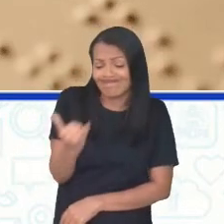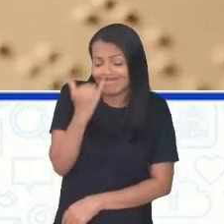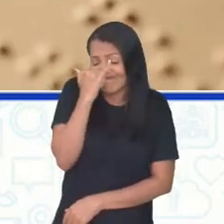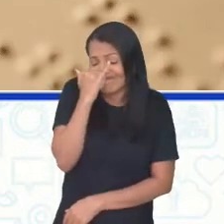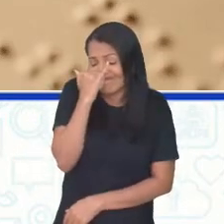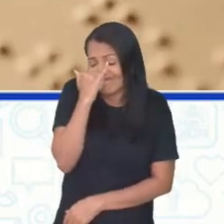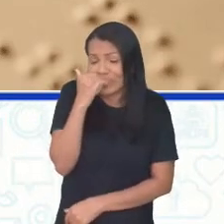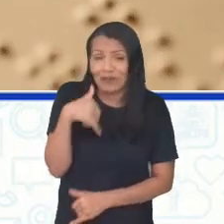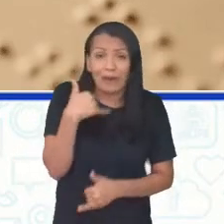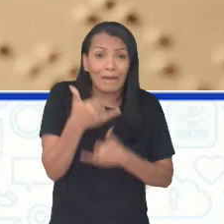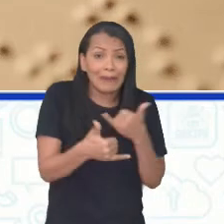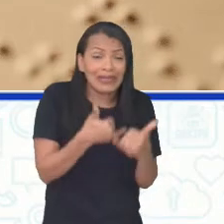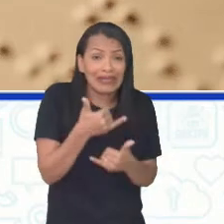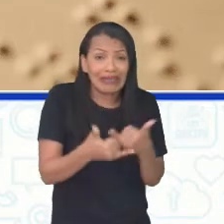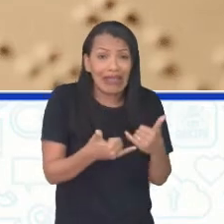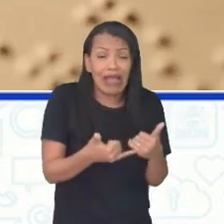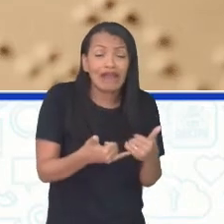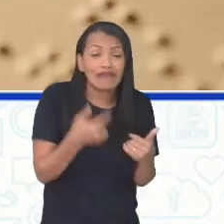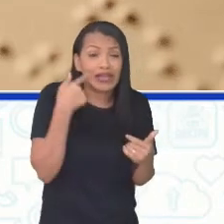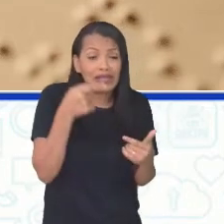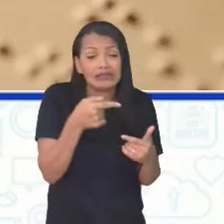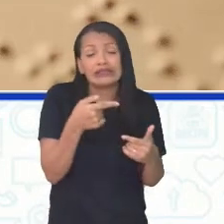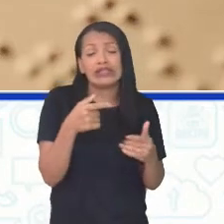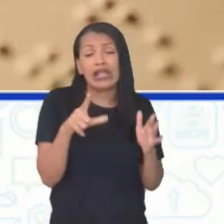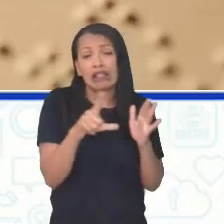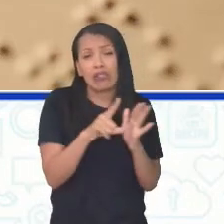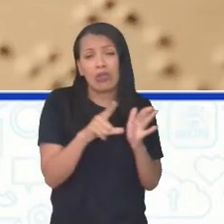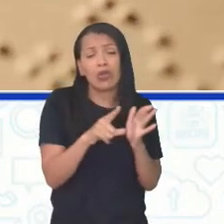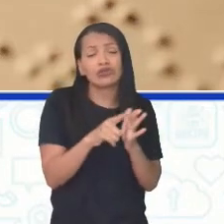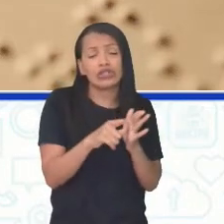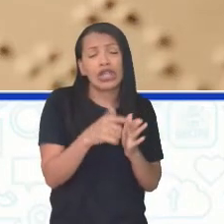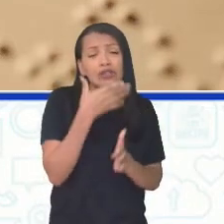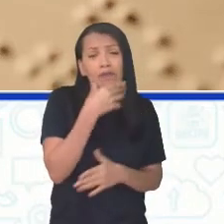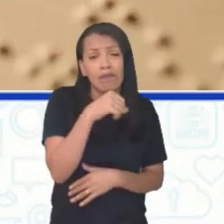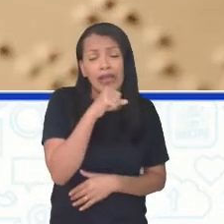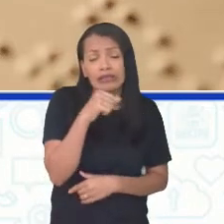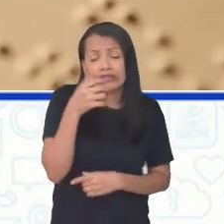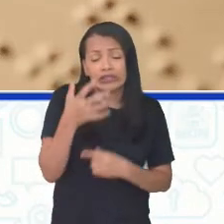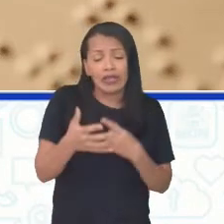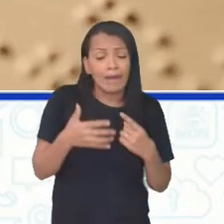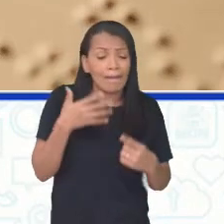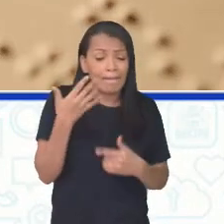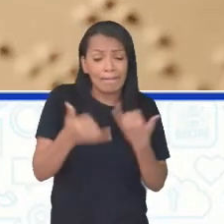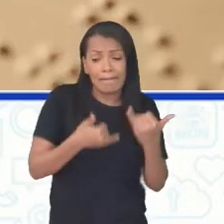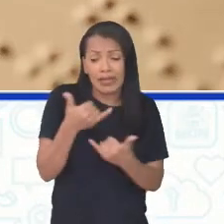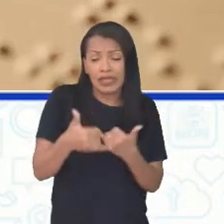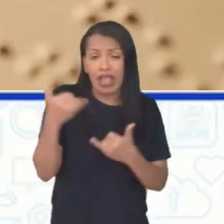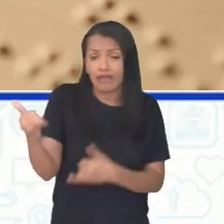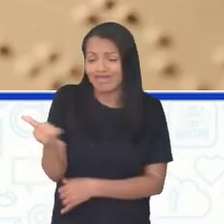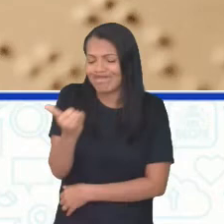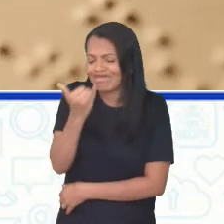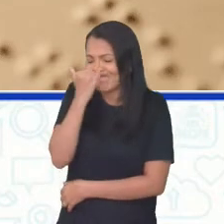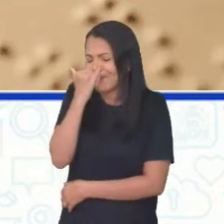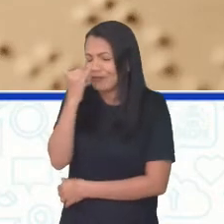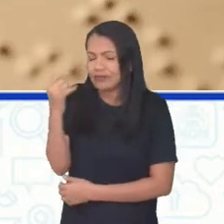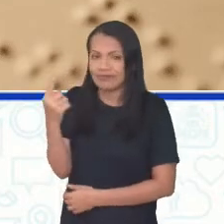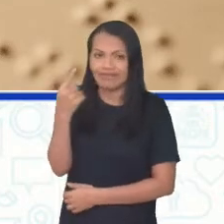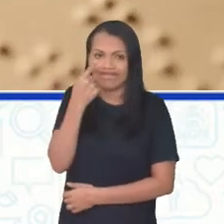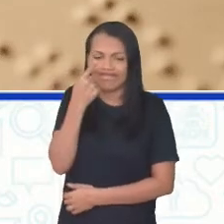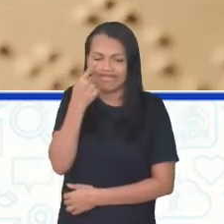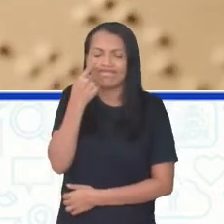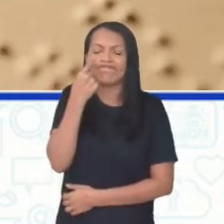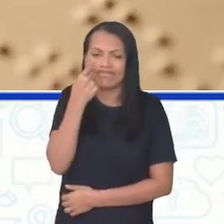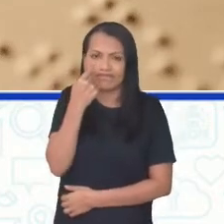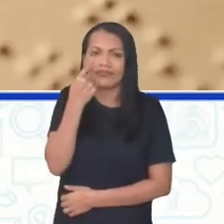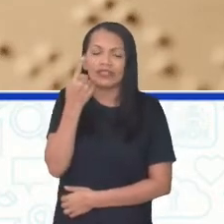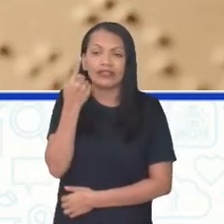brincava na oficina do pai. Esse acidente gerou uma infecção mais grave no olho, que infelizmente transferiu para o outro